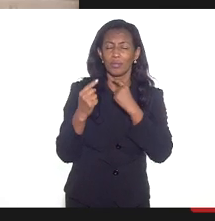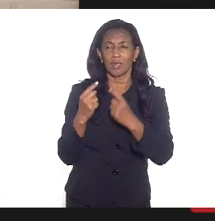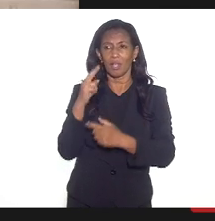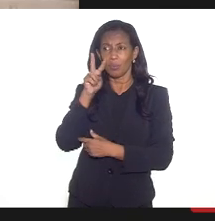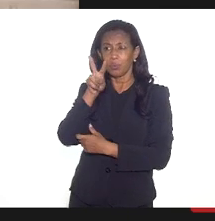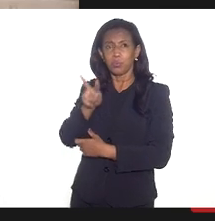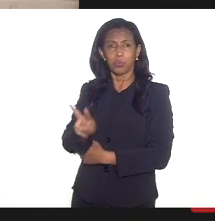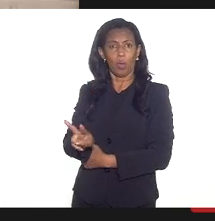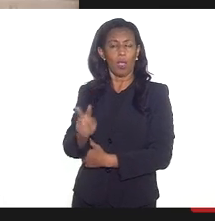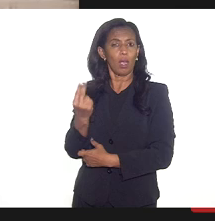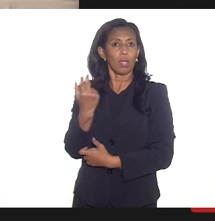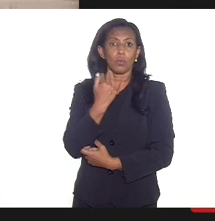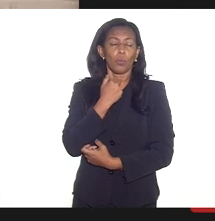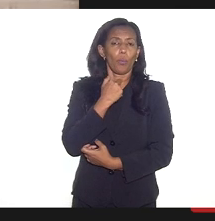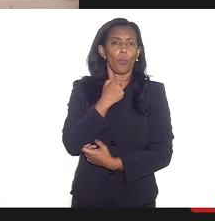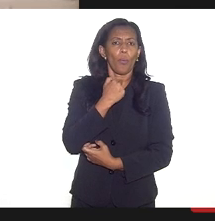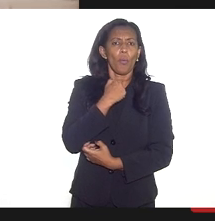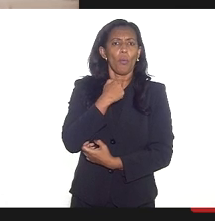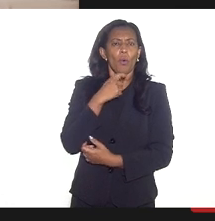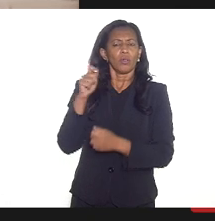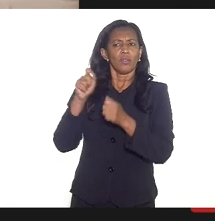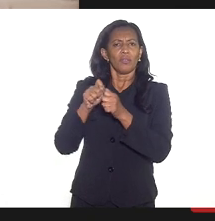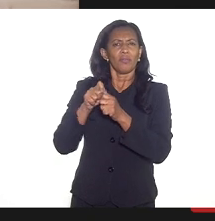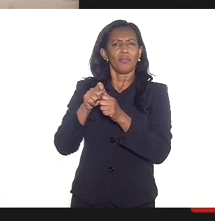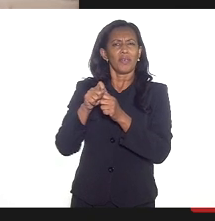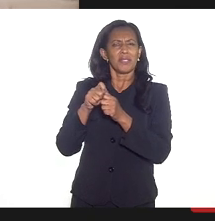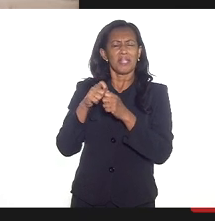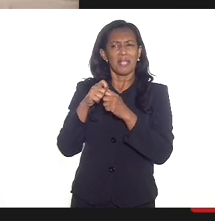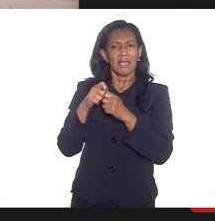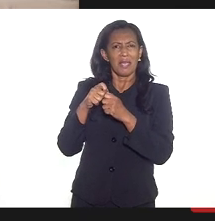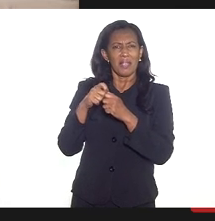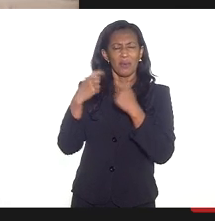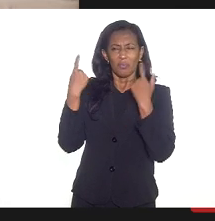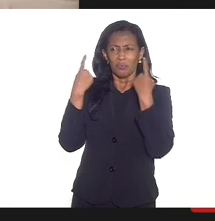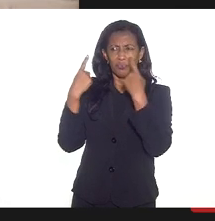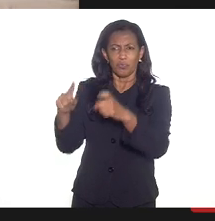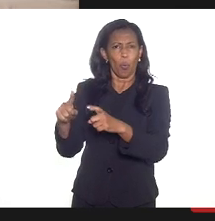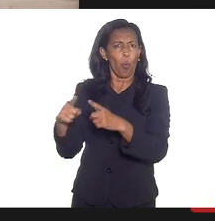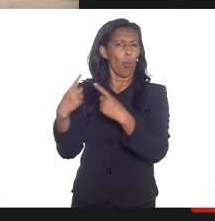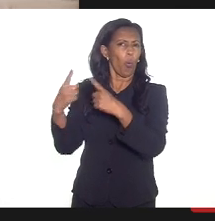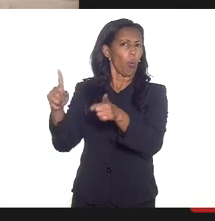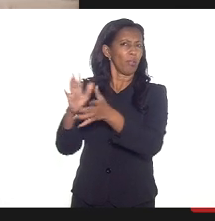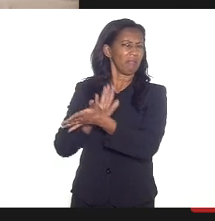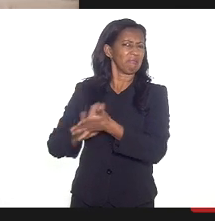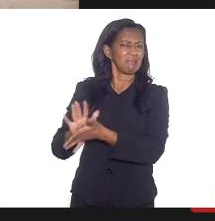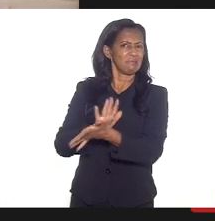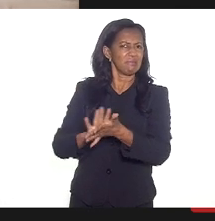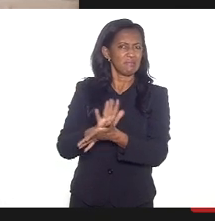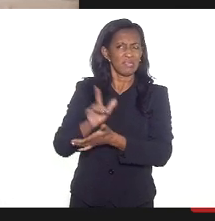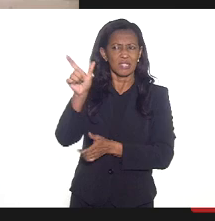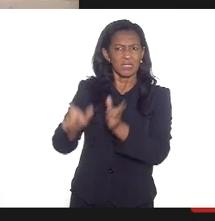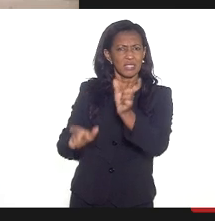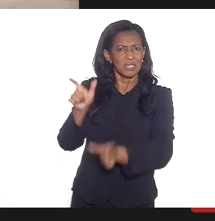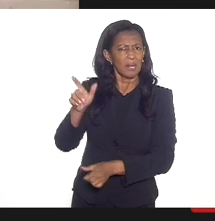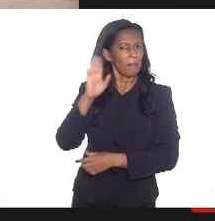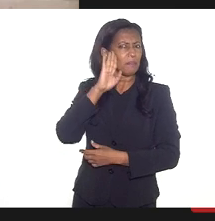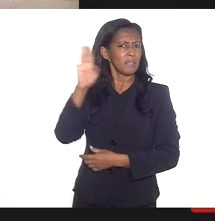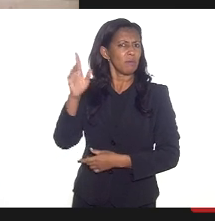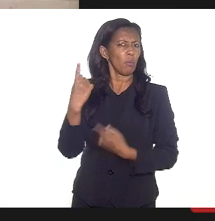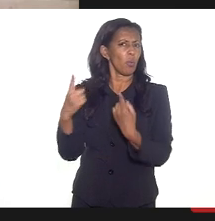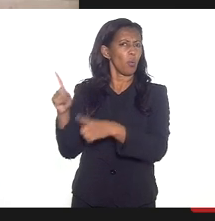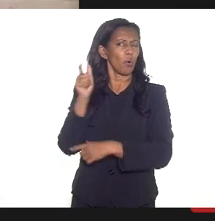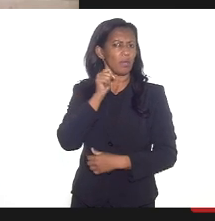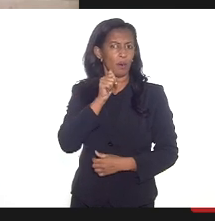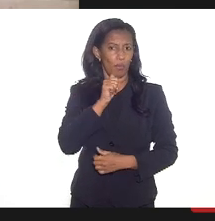que não se deve cometer crueldade contra ninguém, muito menos contra as mulheres. Então, aqui, saudar também de forma especial